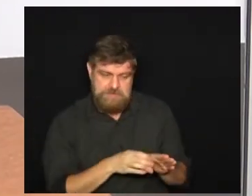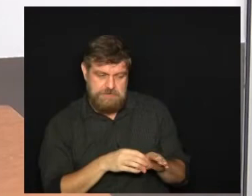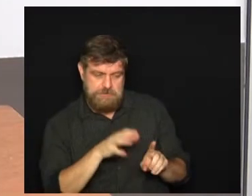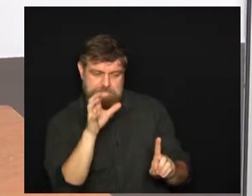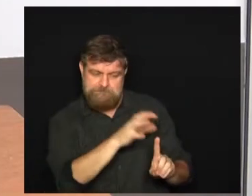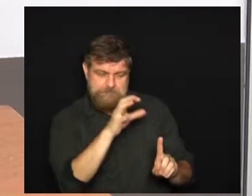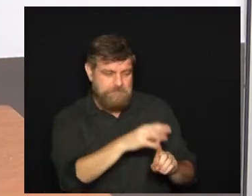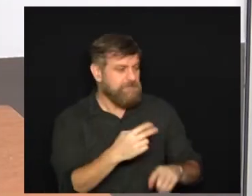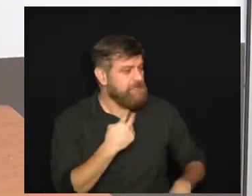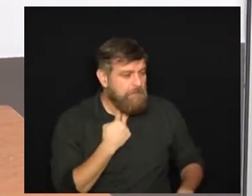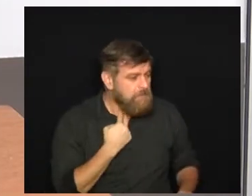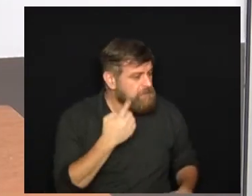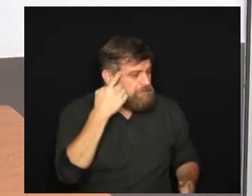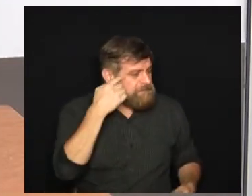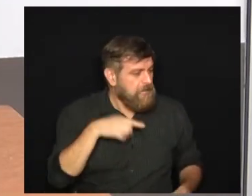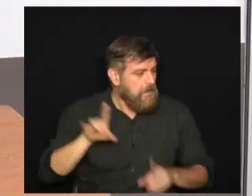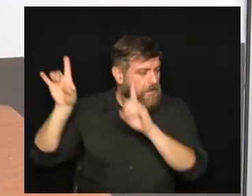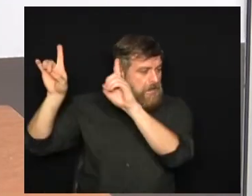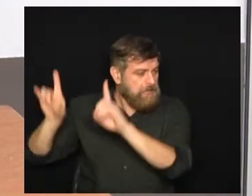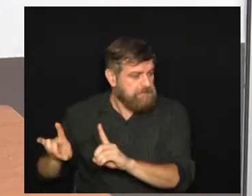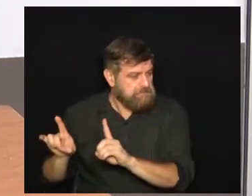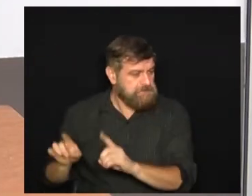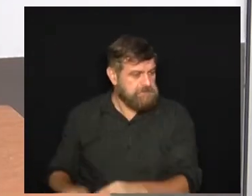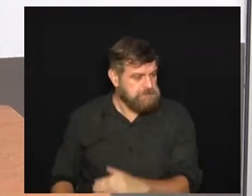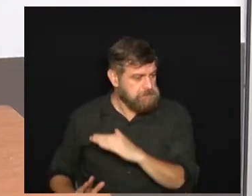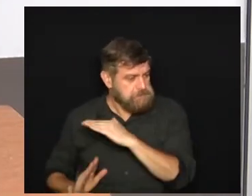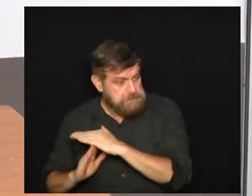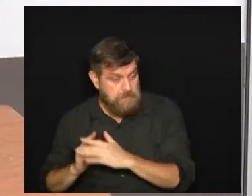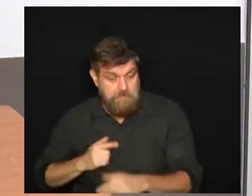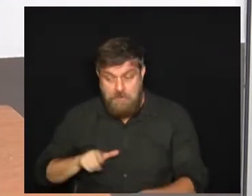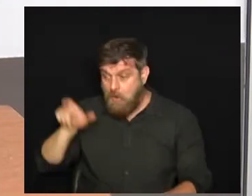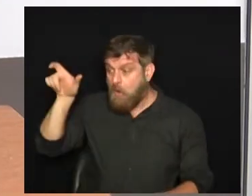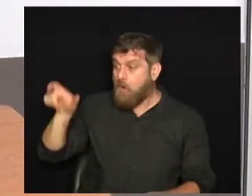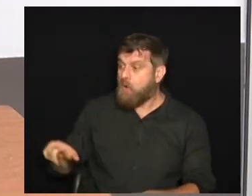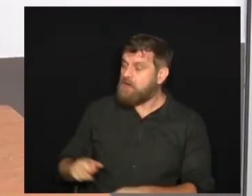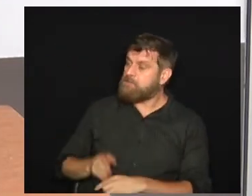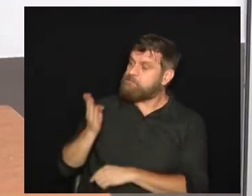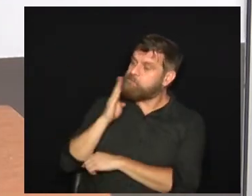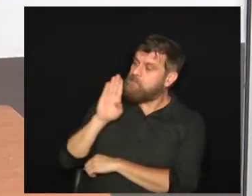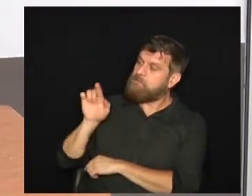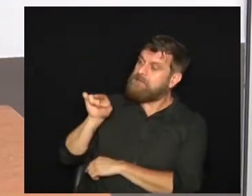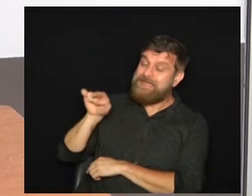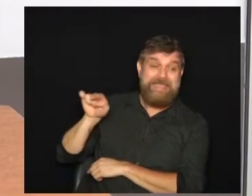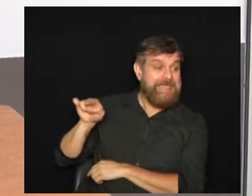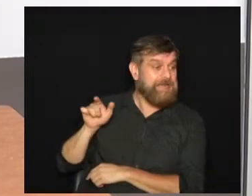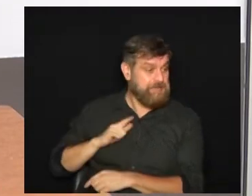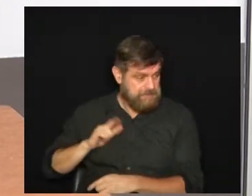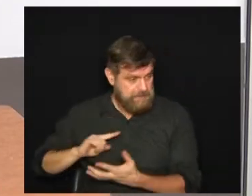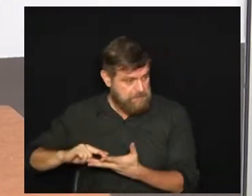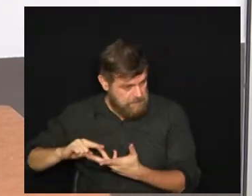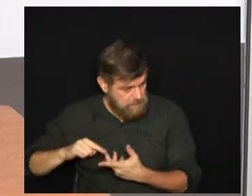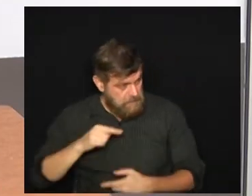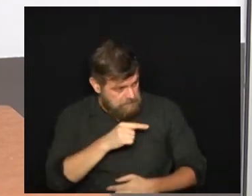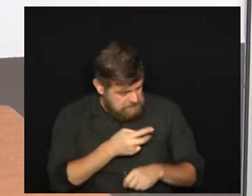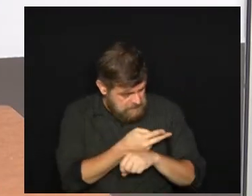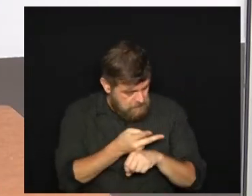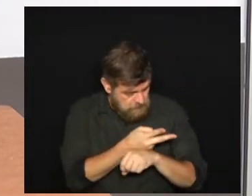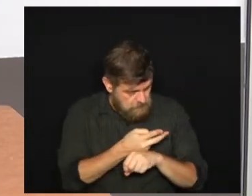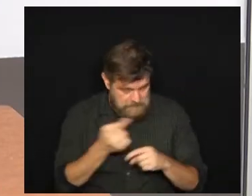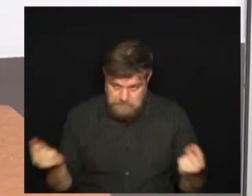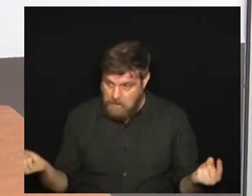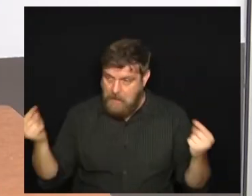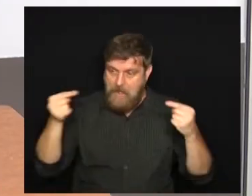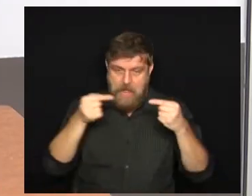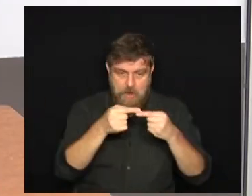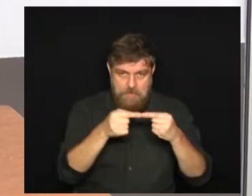olha, não olha a questão da deficiência. Olha o candidato, olha a pessoa. Ele tem as potencialidades que você procura? Se